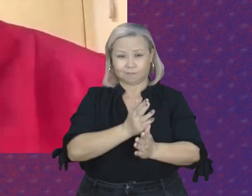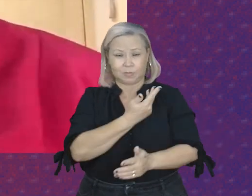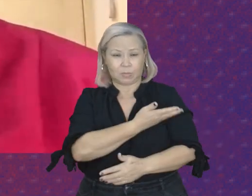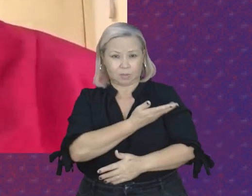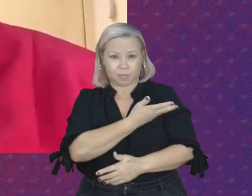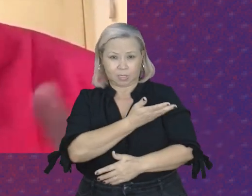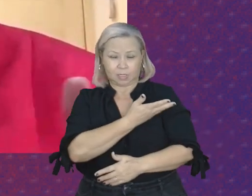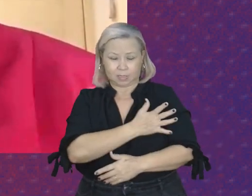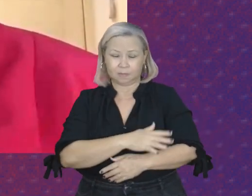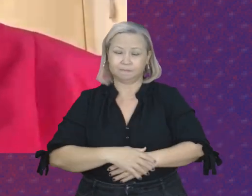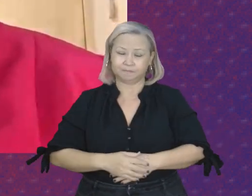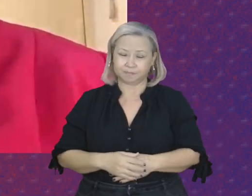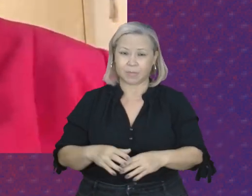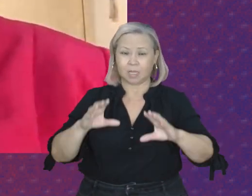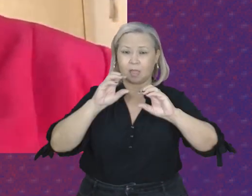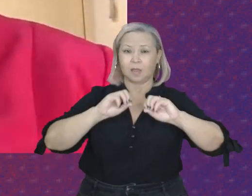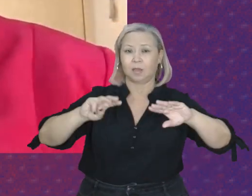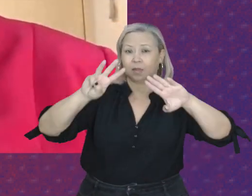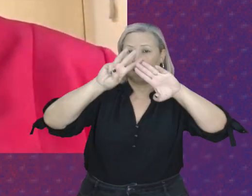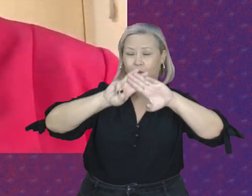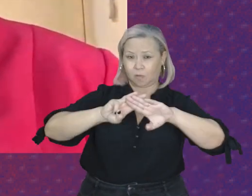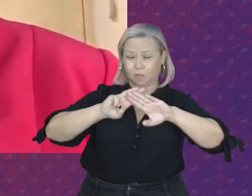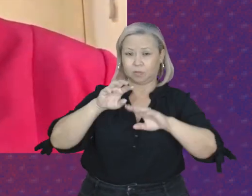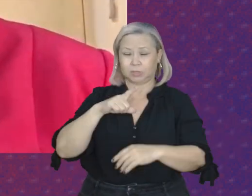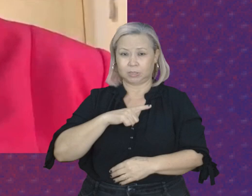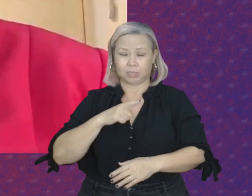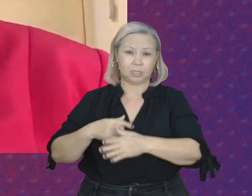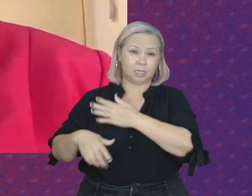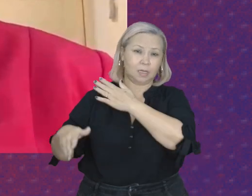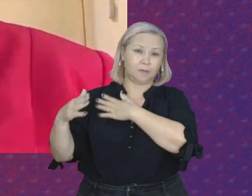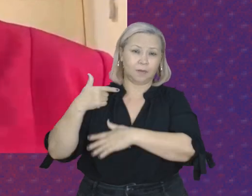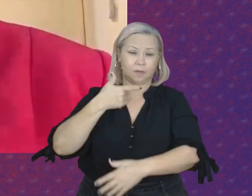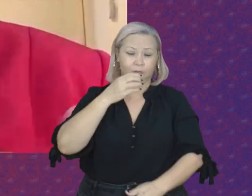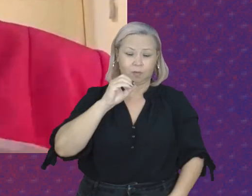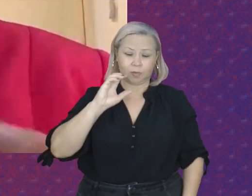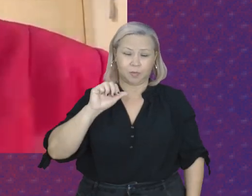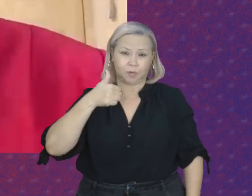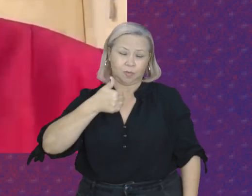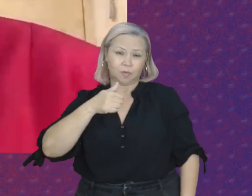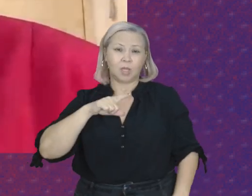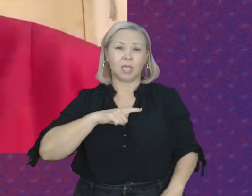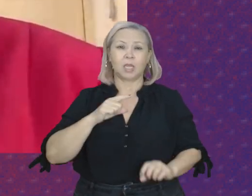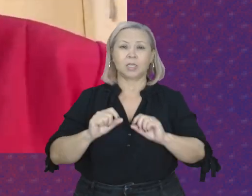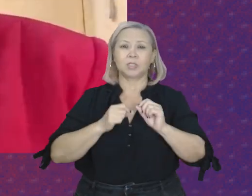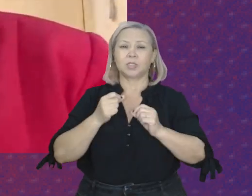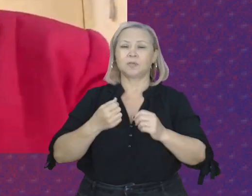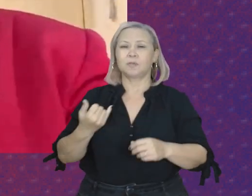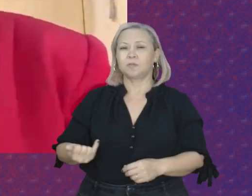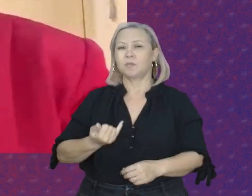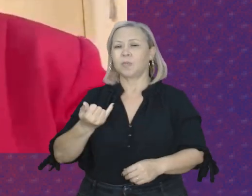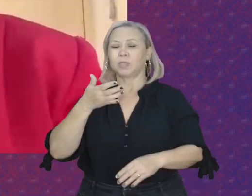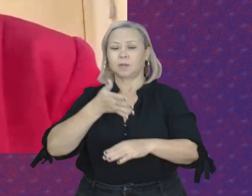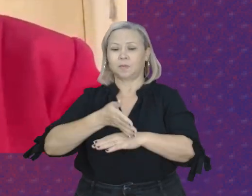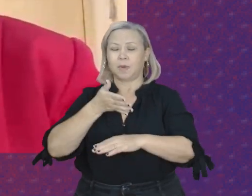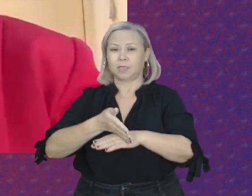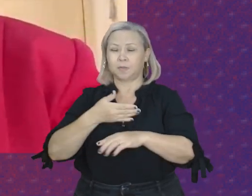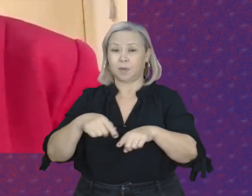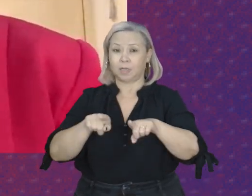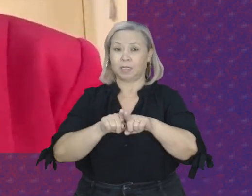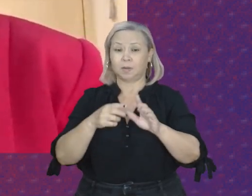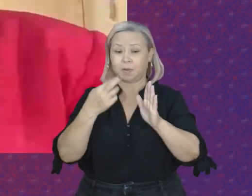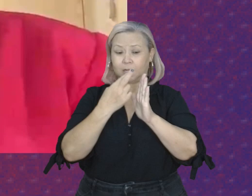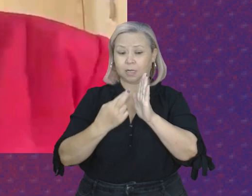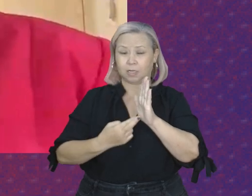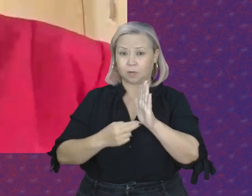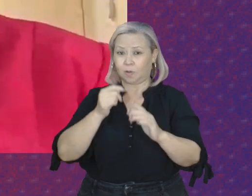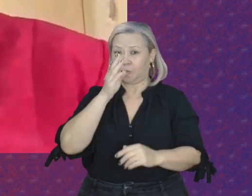da ONU, né, em Durban, em 2001, nós tivemos uma grande participação, inclusive a relatora foi